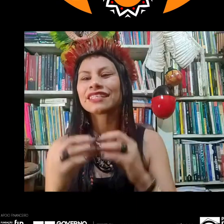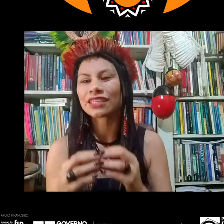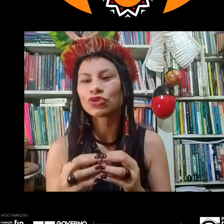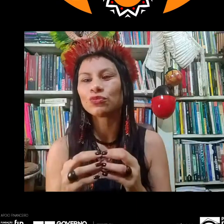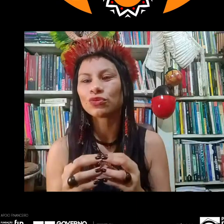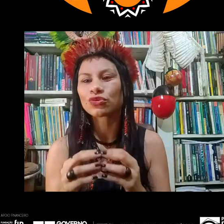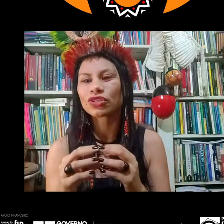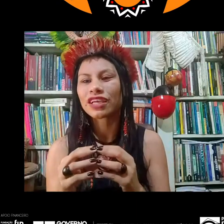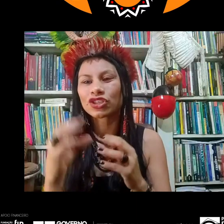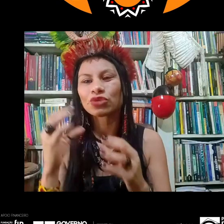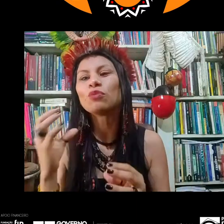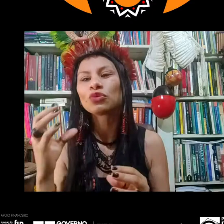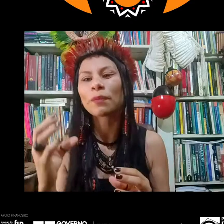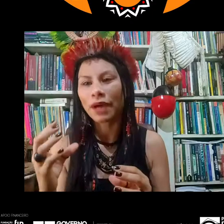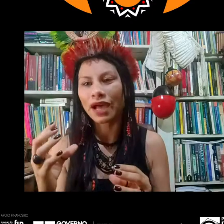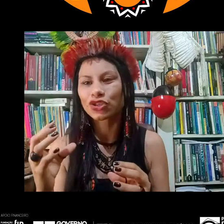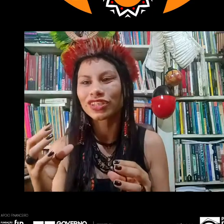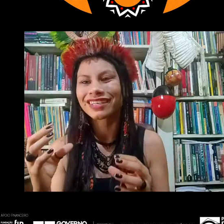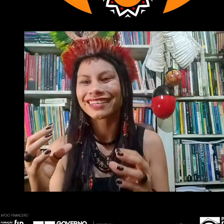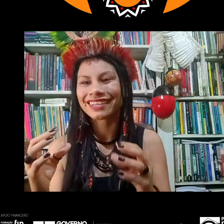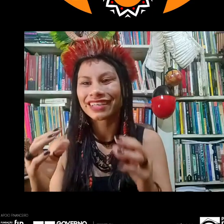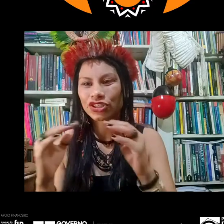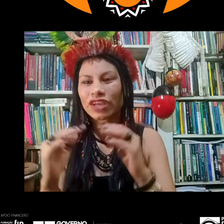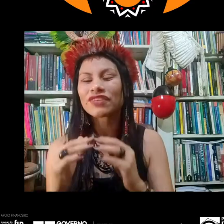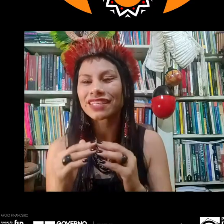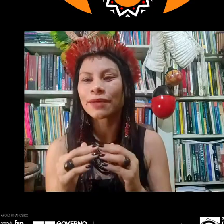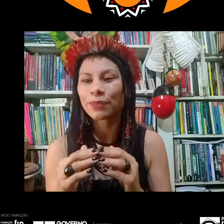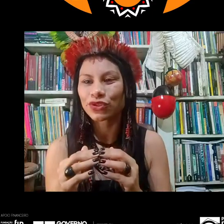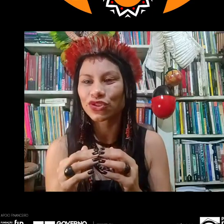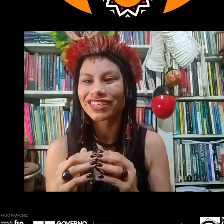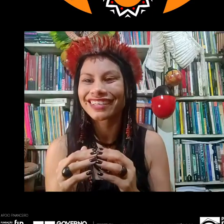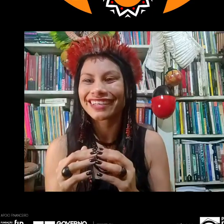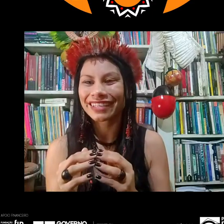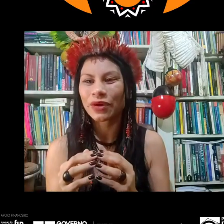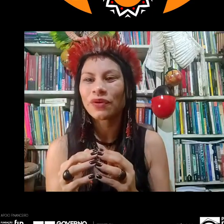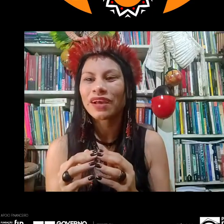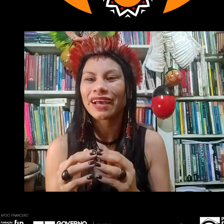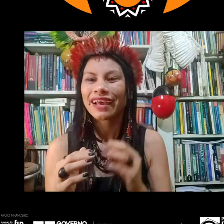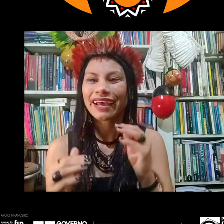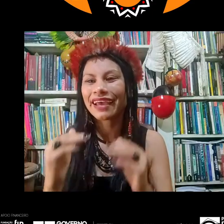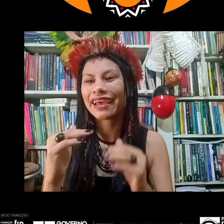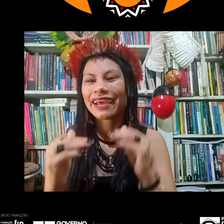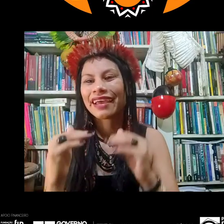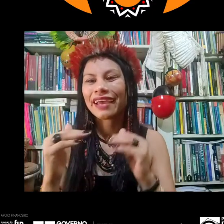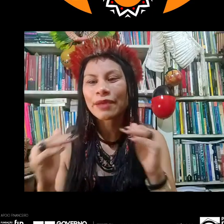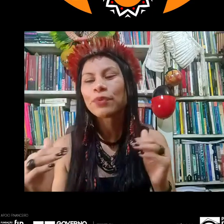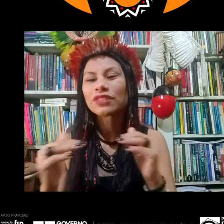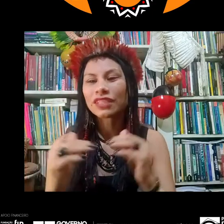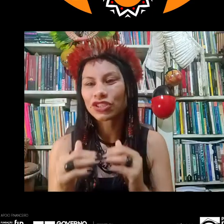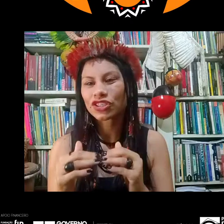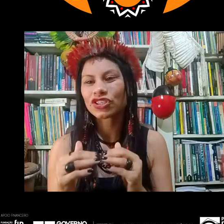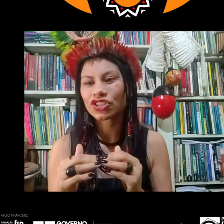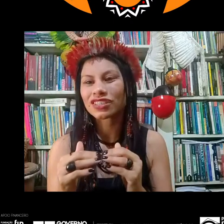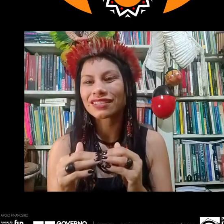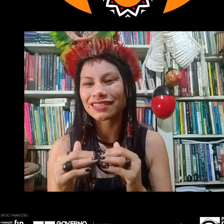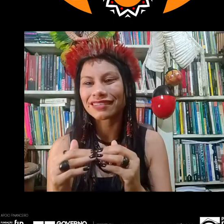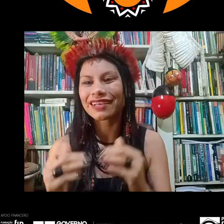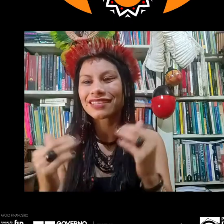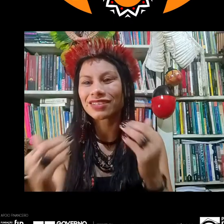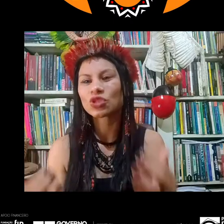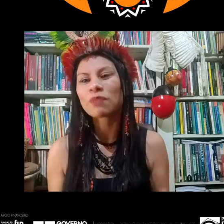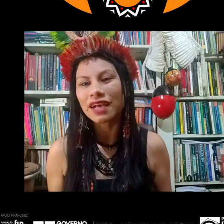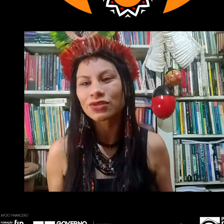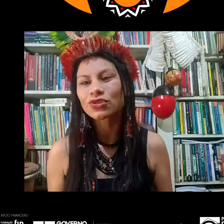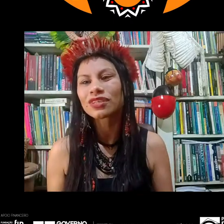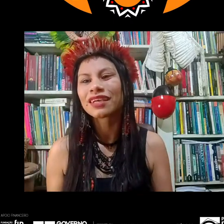fazer essa ligação de mundo. A gente não é um mundo à parte. A gente quer fazer essa ponte. Então, é importante que a gente